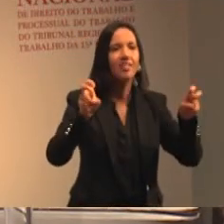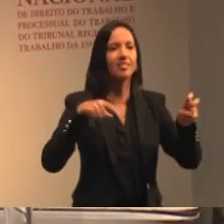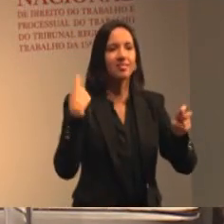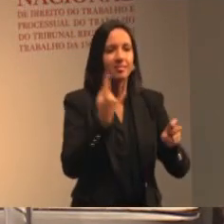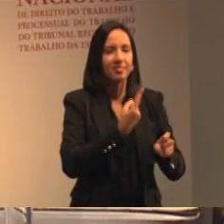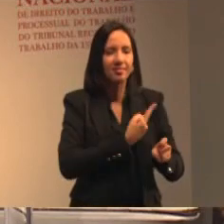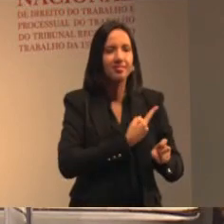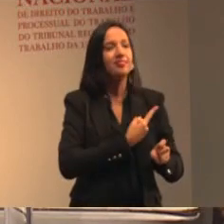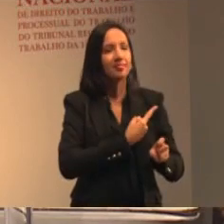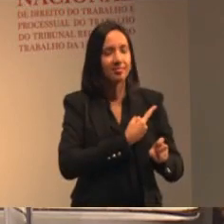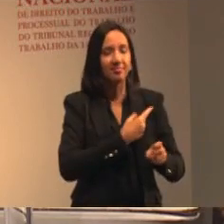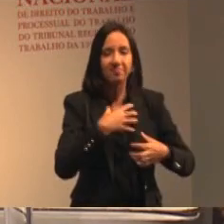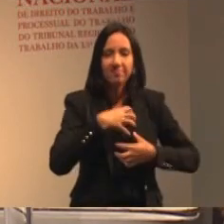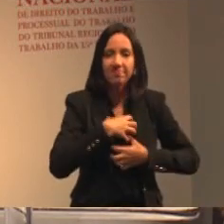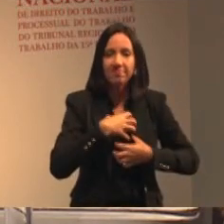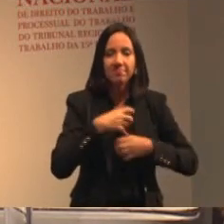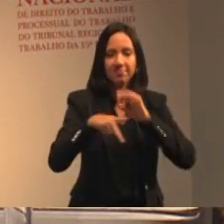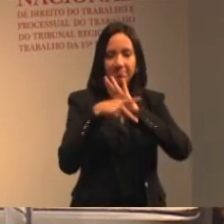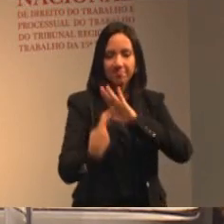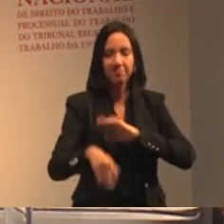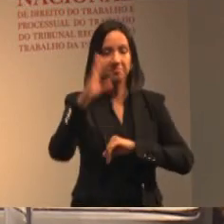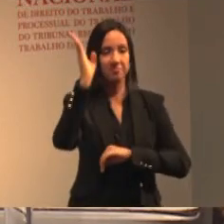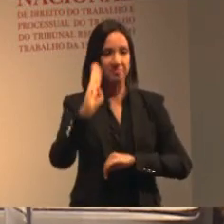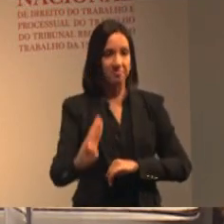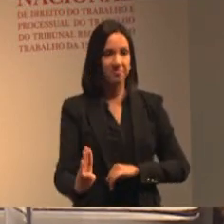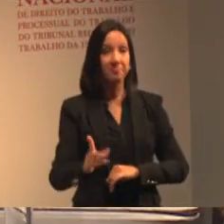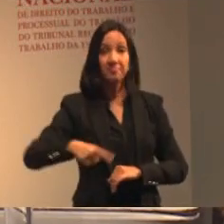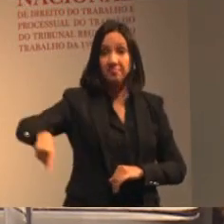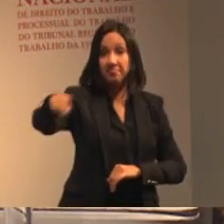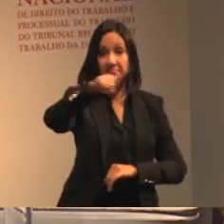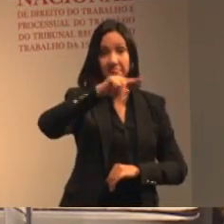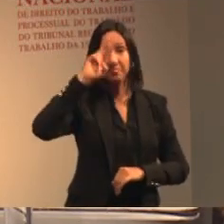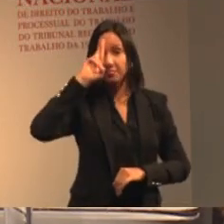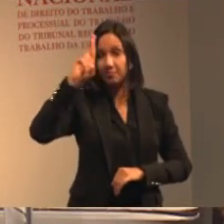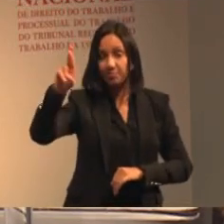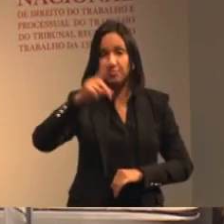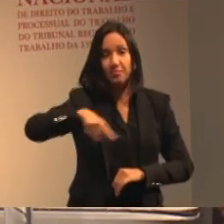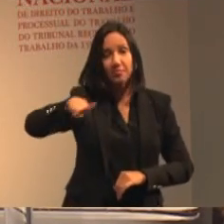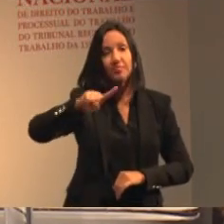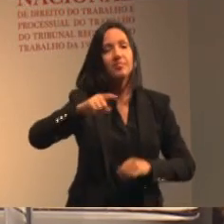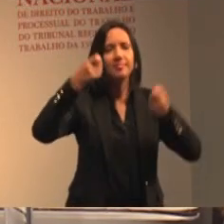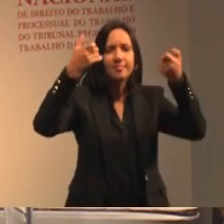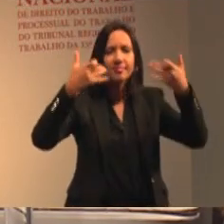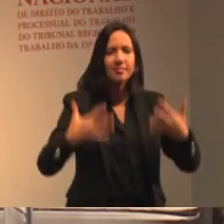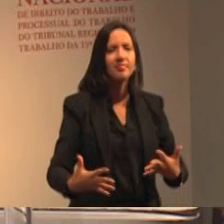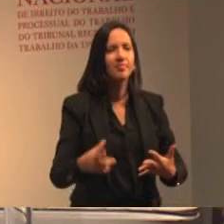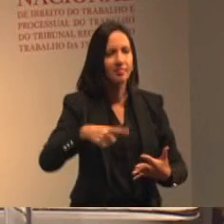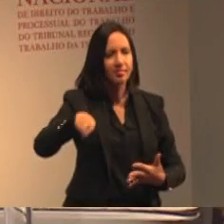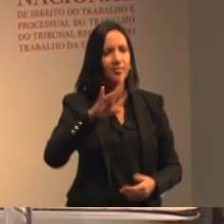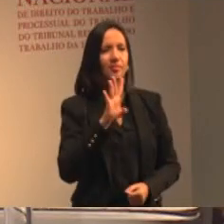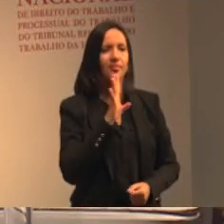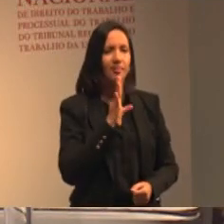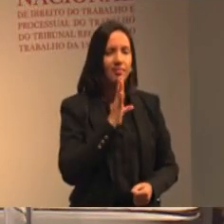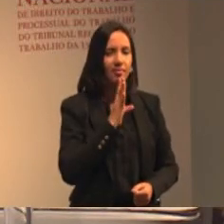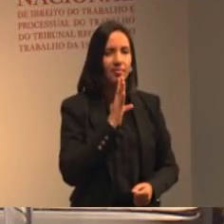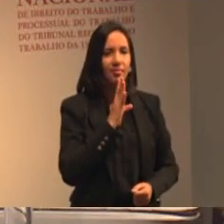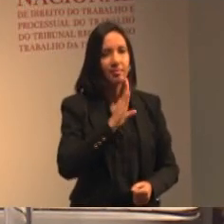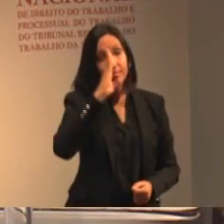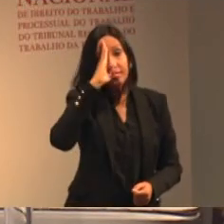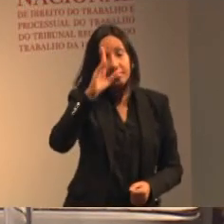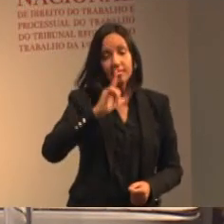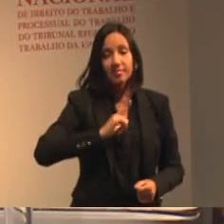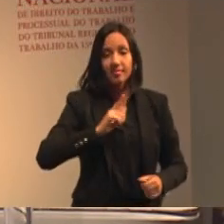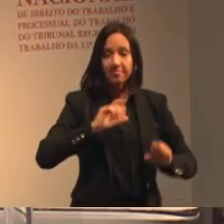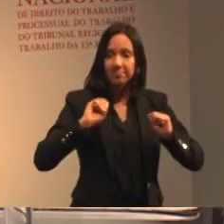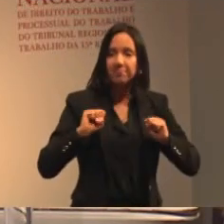nação brasileira. Aliás, senhores, deixemos claro e façamos conhecer àqueles que